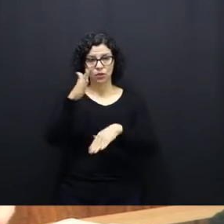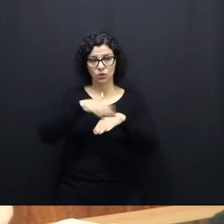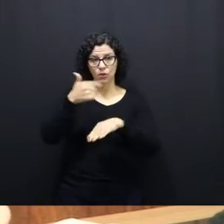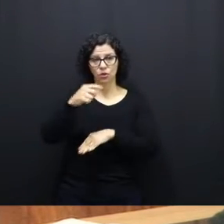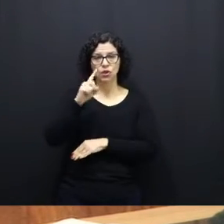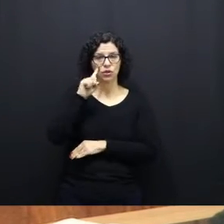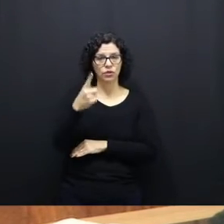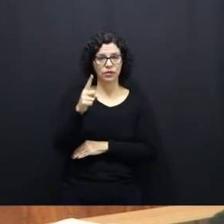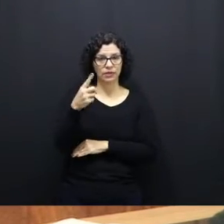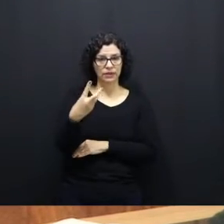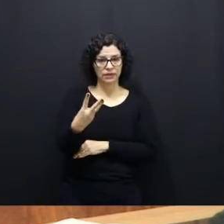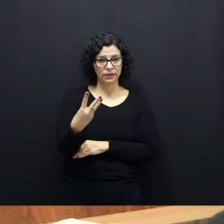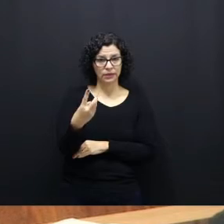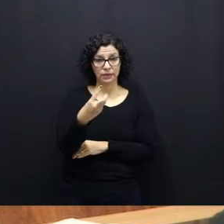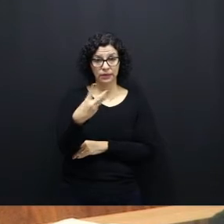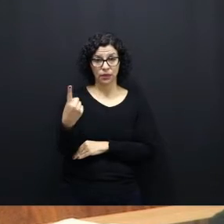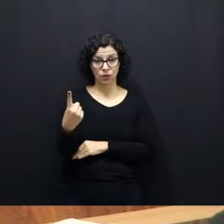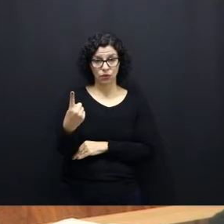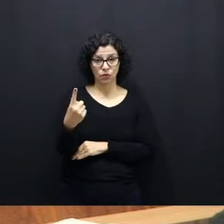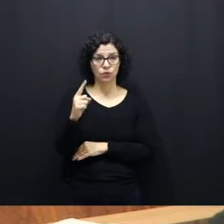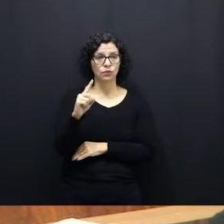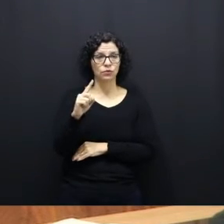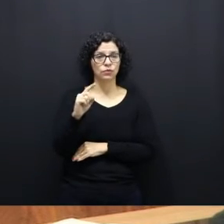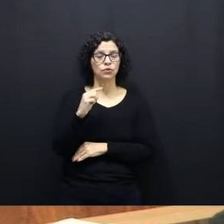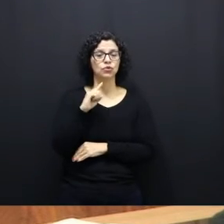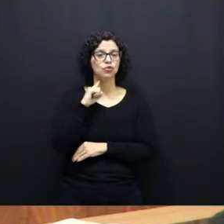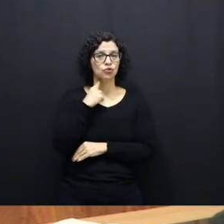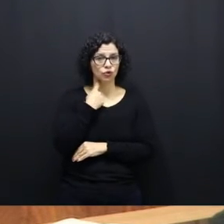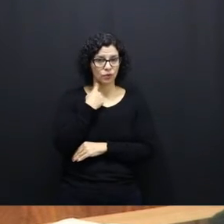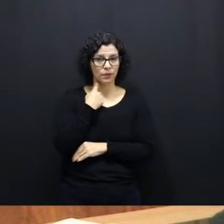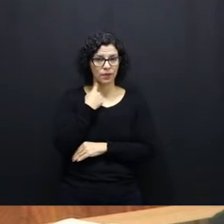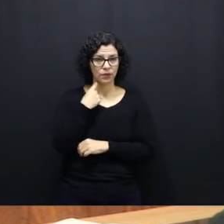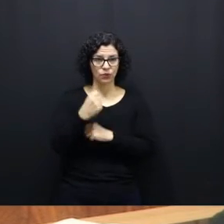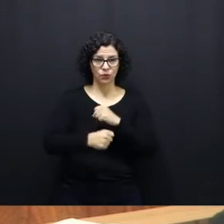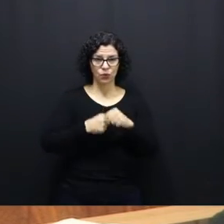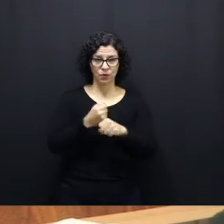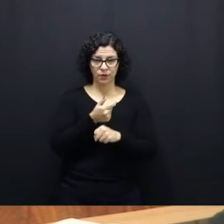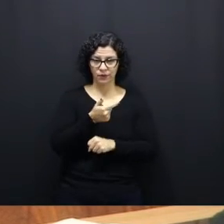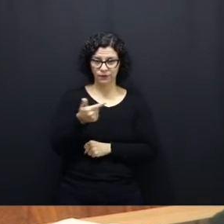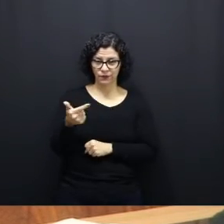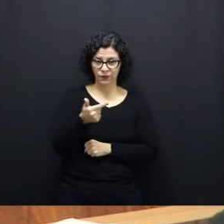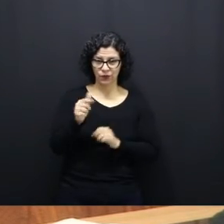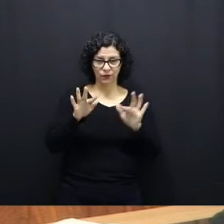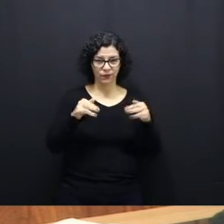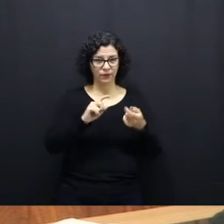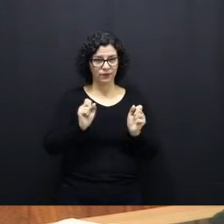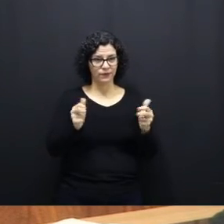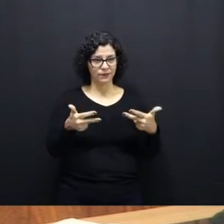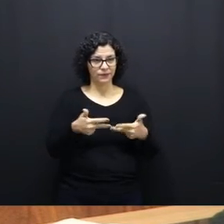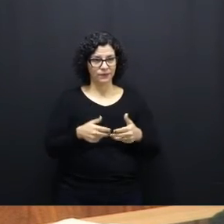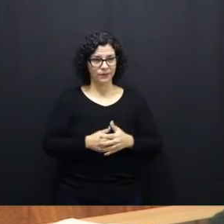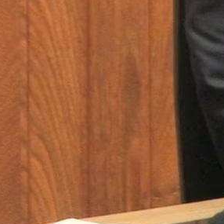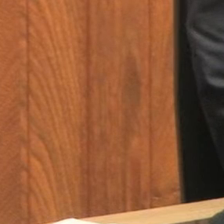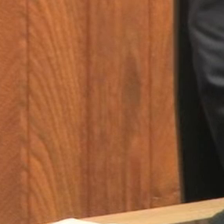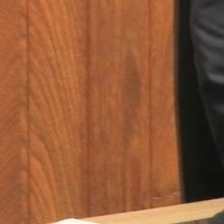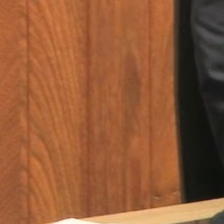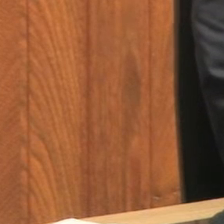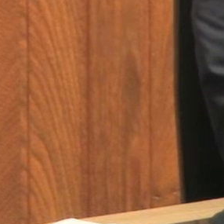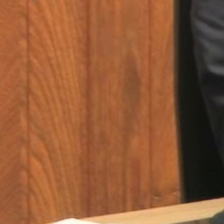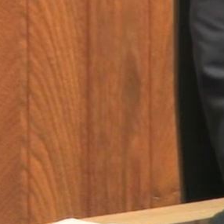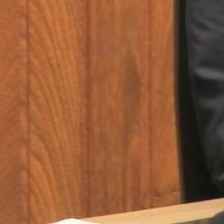próxima para o dia 31 de Maio do presente ano está encerrada esta sessão